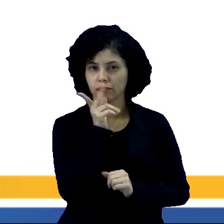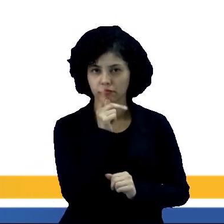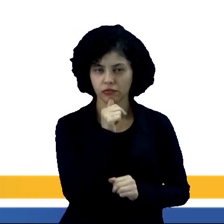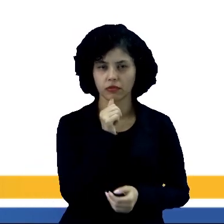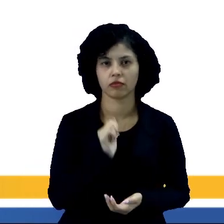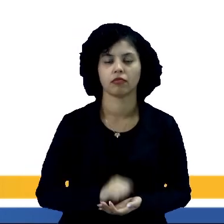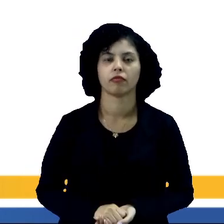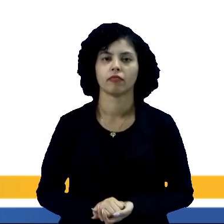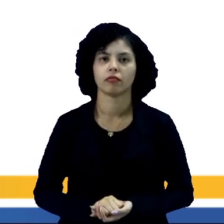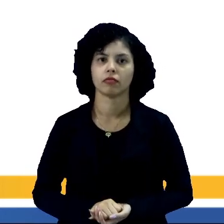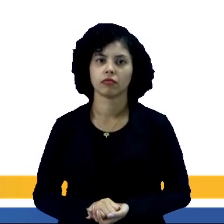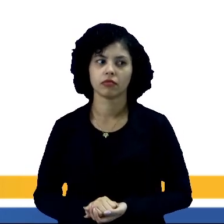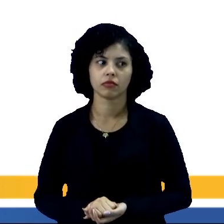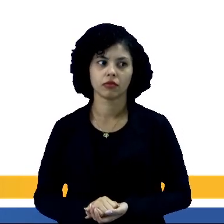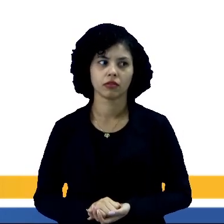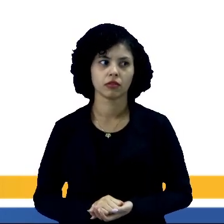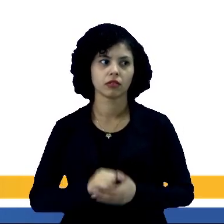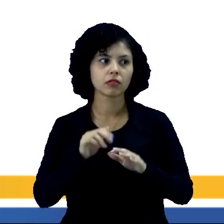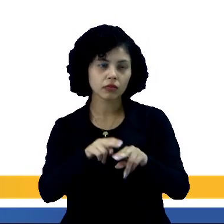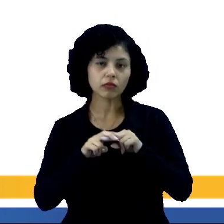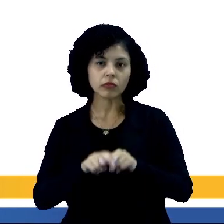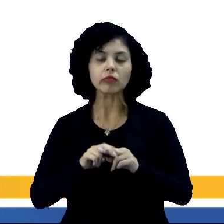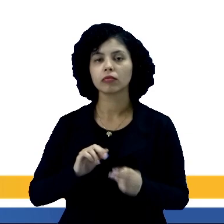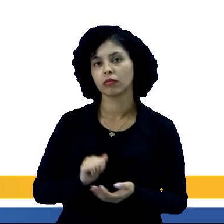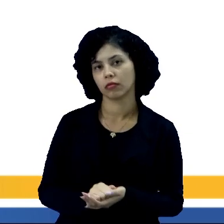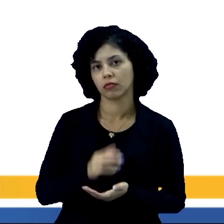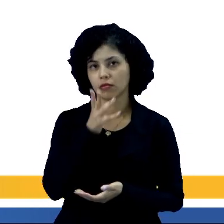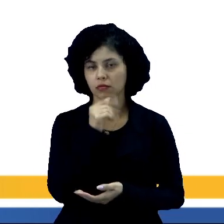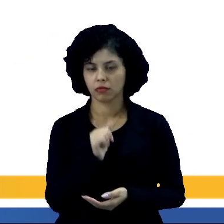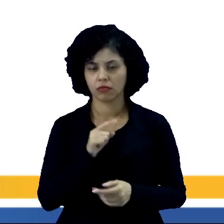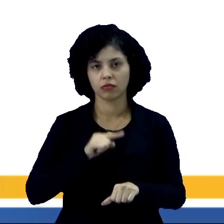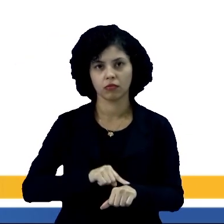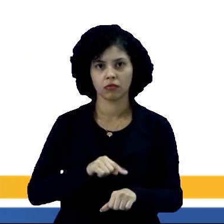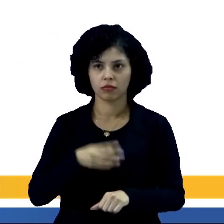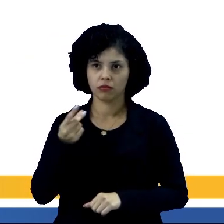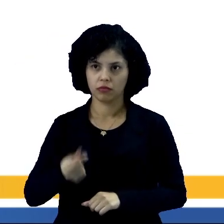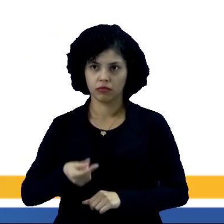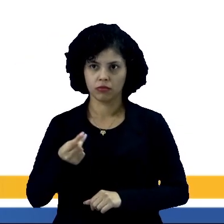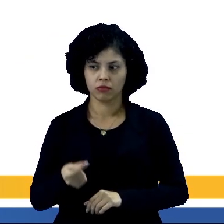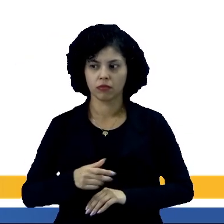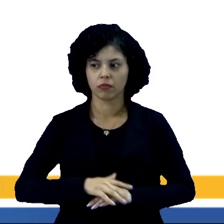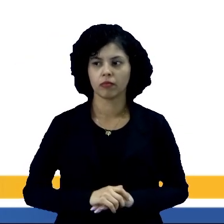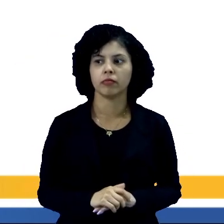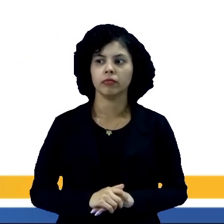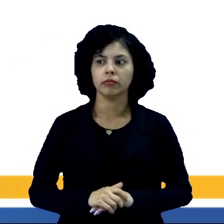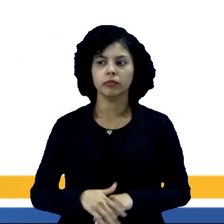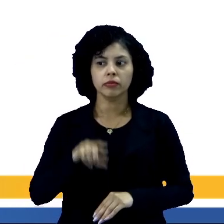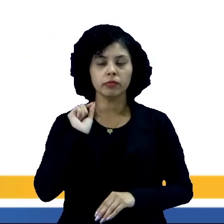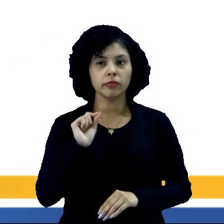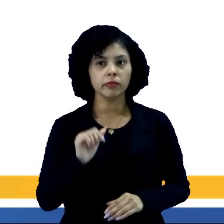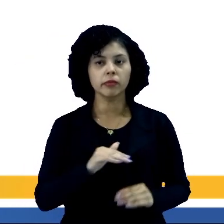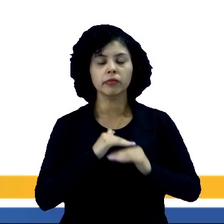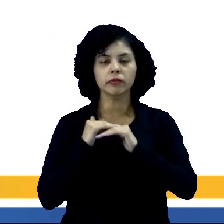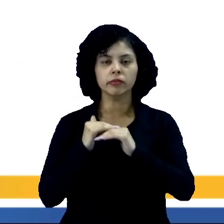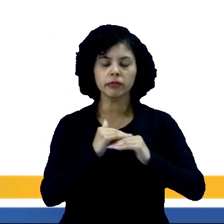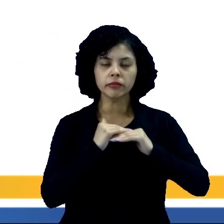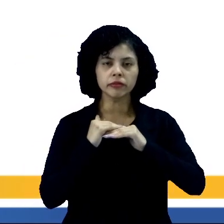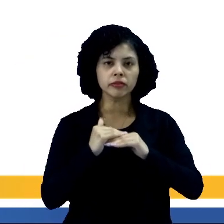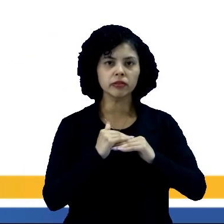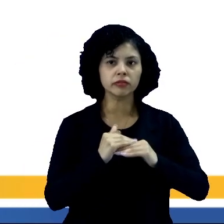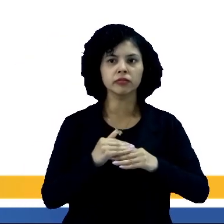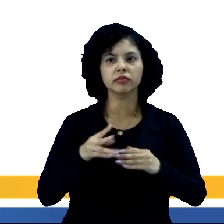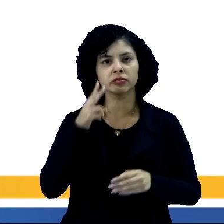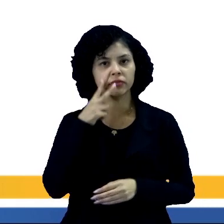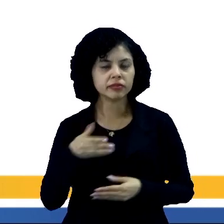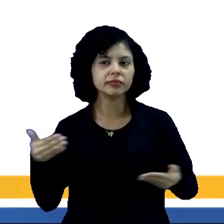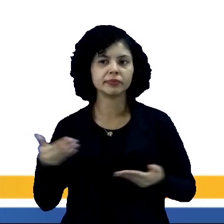um processo bem vagaroso. E por isso demorou tanto tempo. E aí o que mantém o Sol nessa fase tranquila